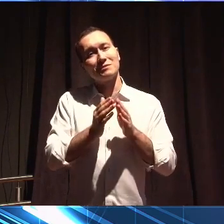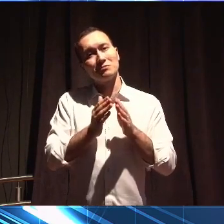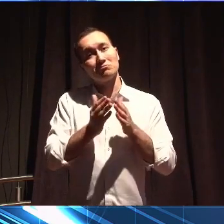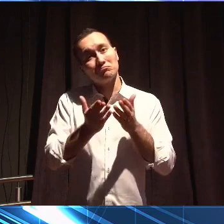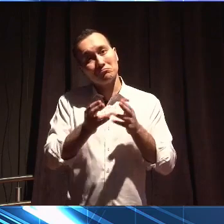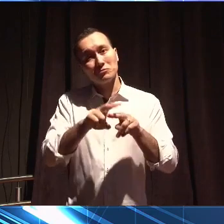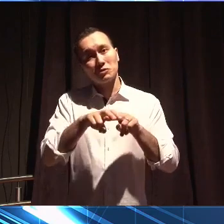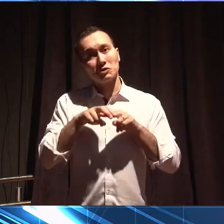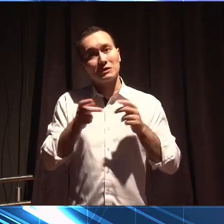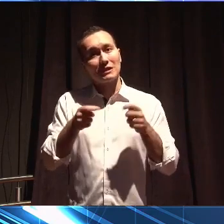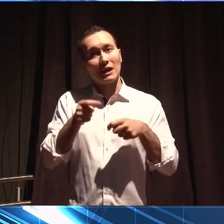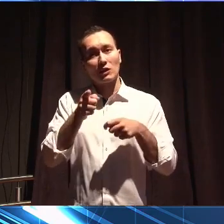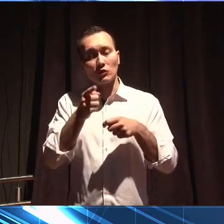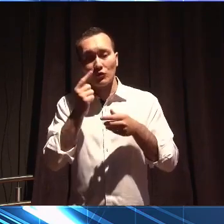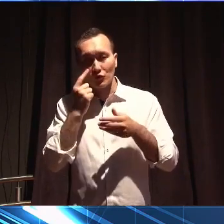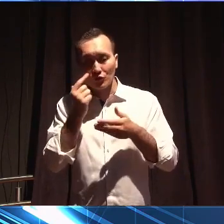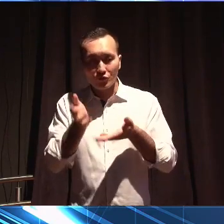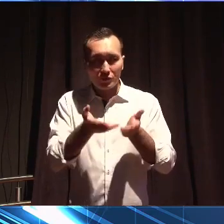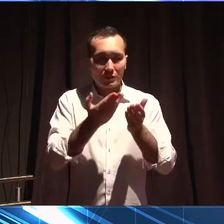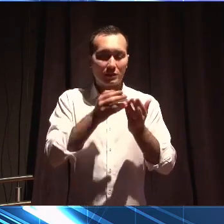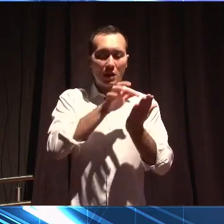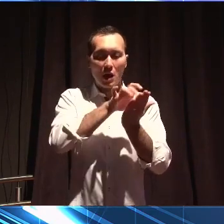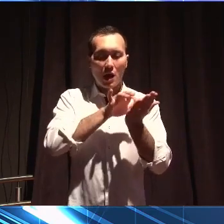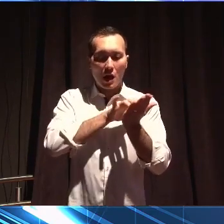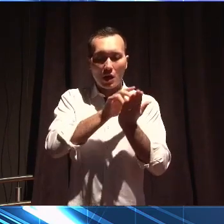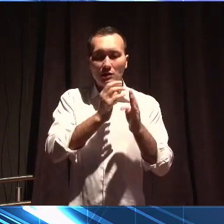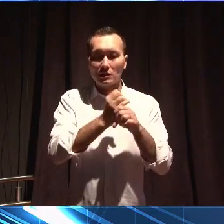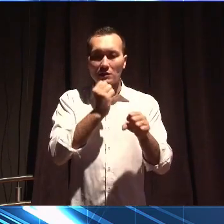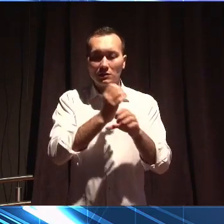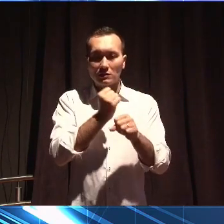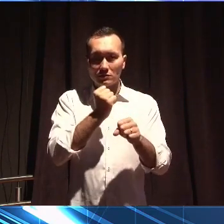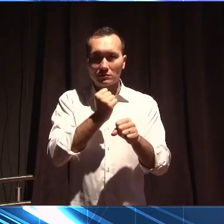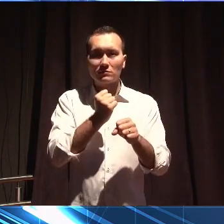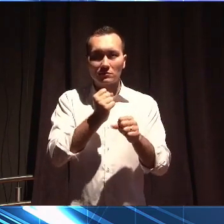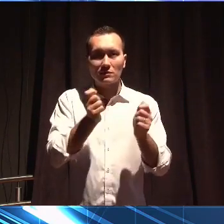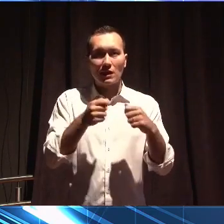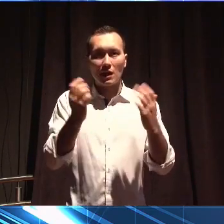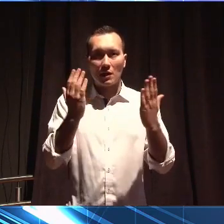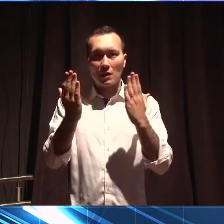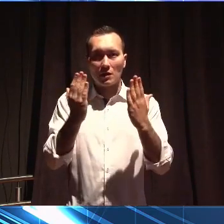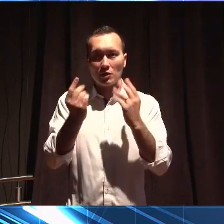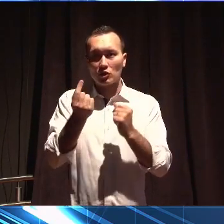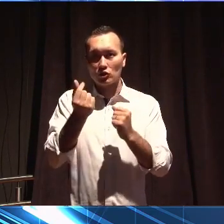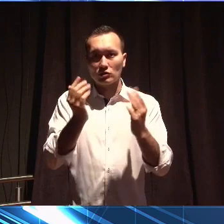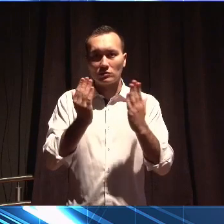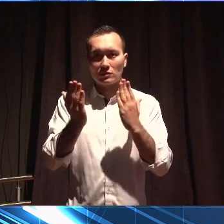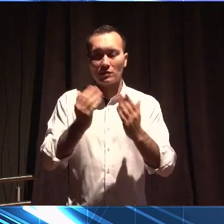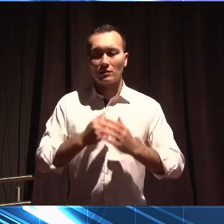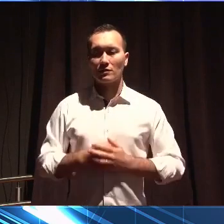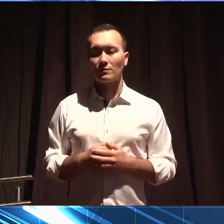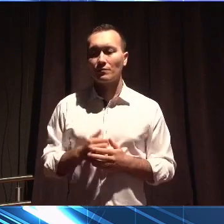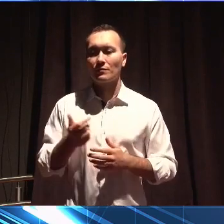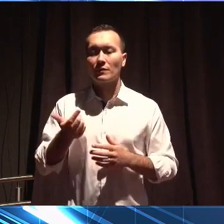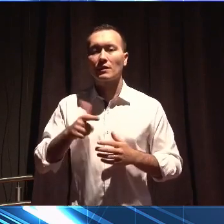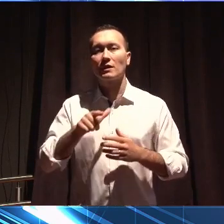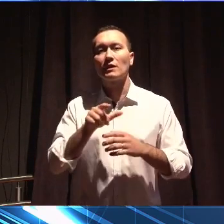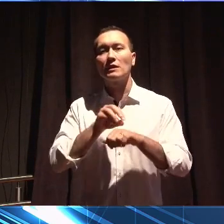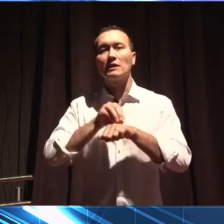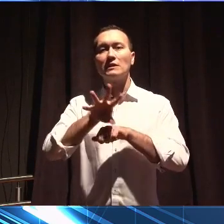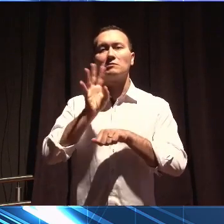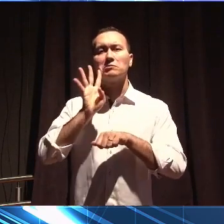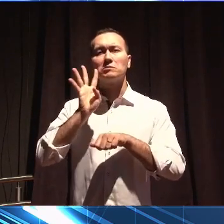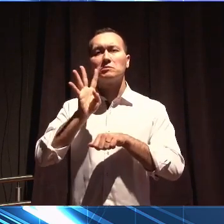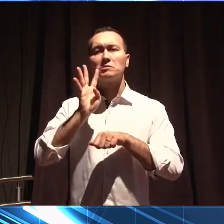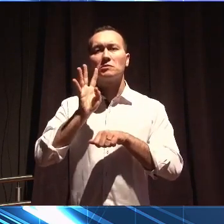têm dos cloud providers para poder dar uma explorada aí nesse preço. Um macete bem interessante também, assim, pô, a gente quando está lá pensando